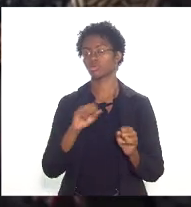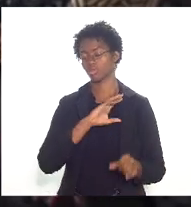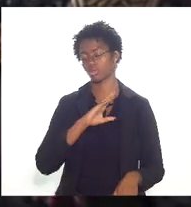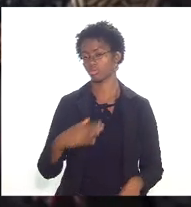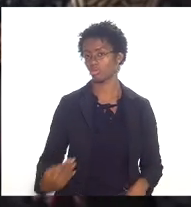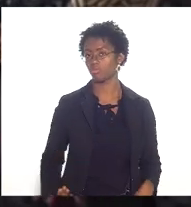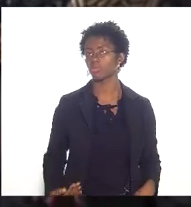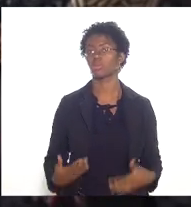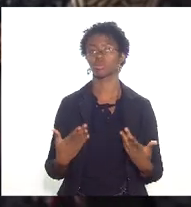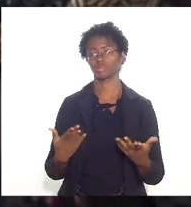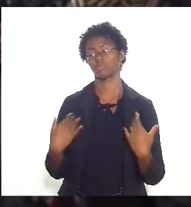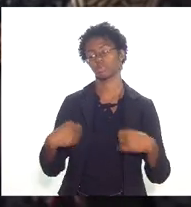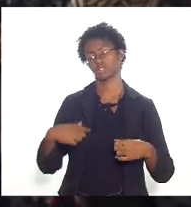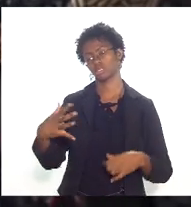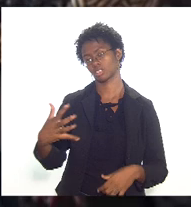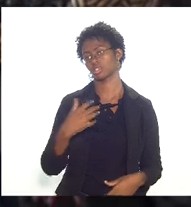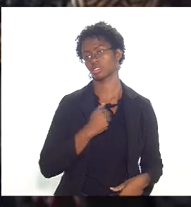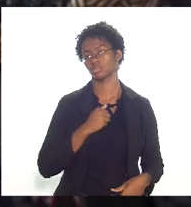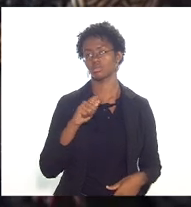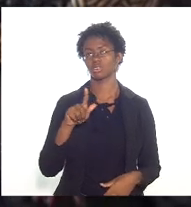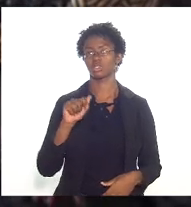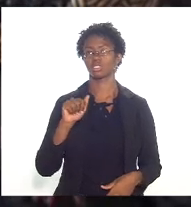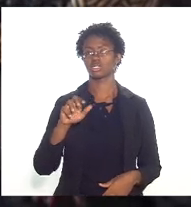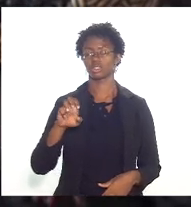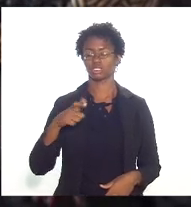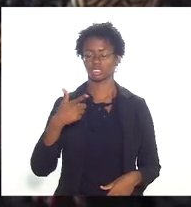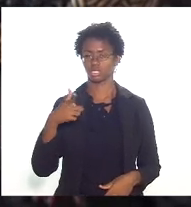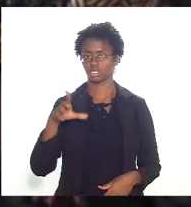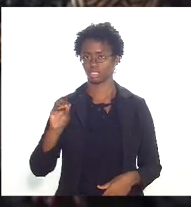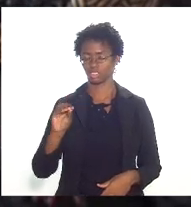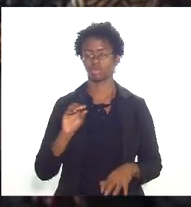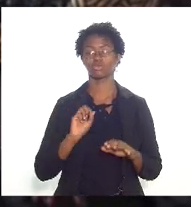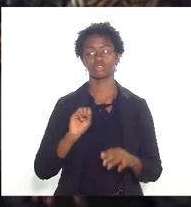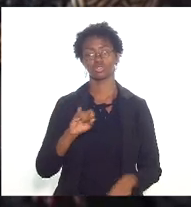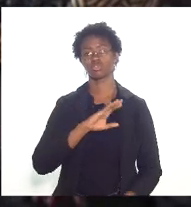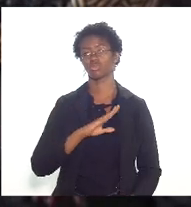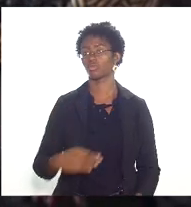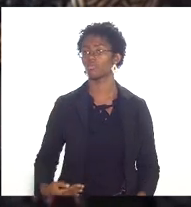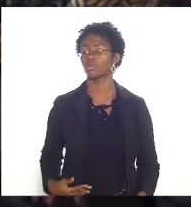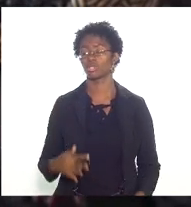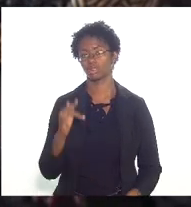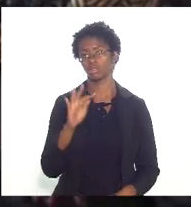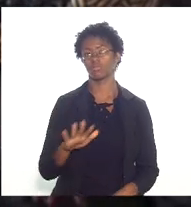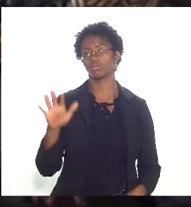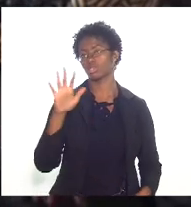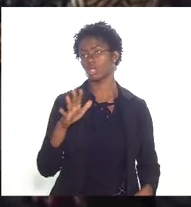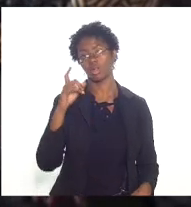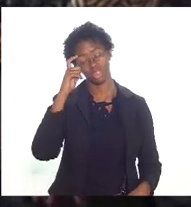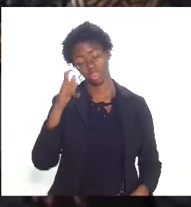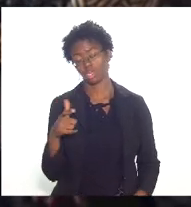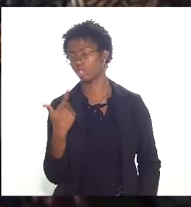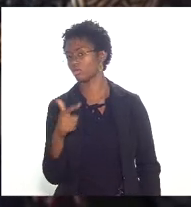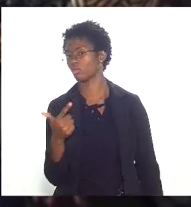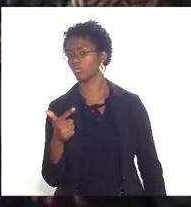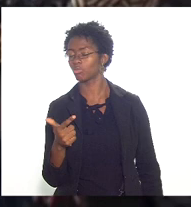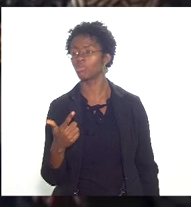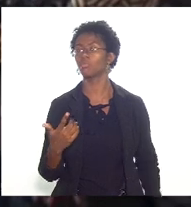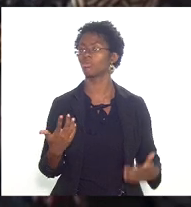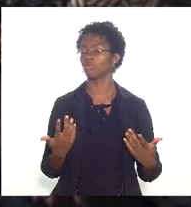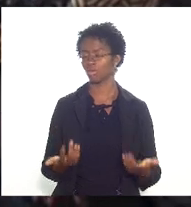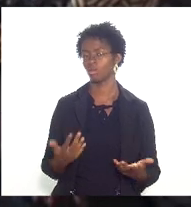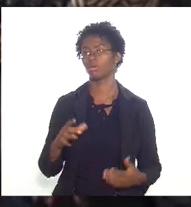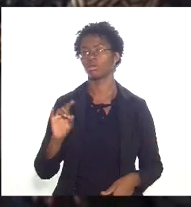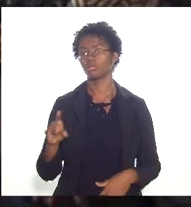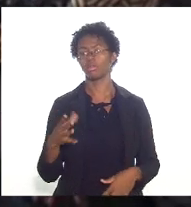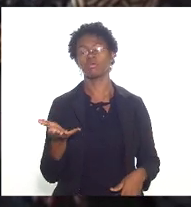salvar o Galeão sim o governo federal não tem demonstrado esse Inter e tem demonstrado o interesse